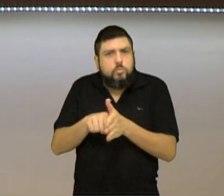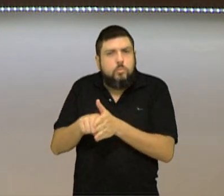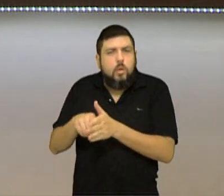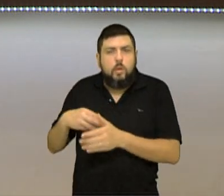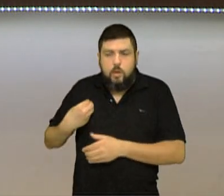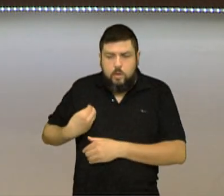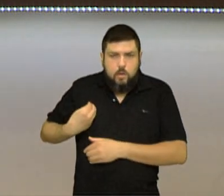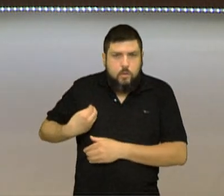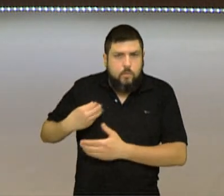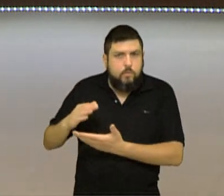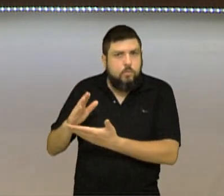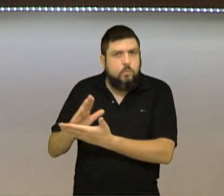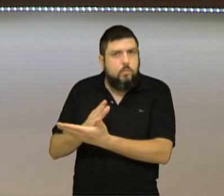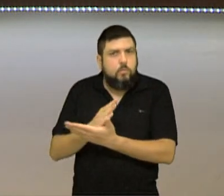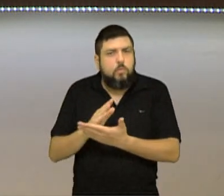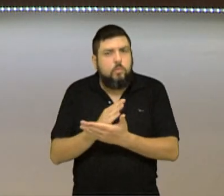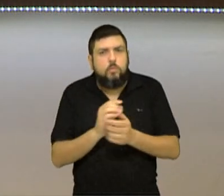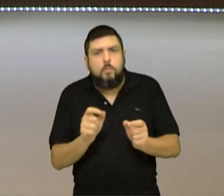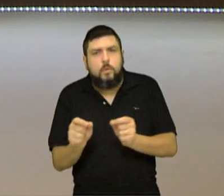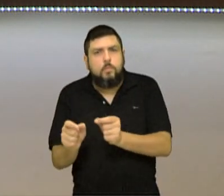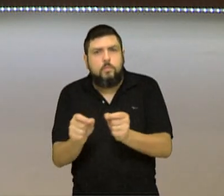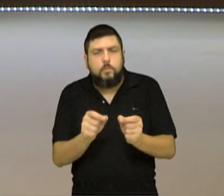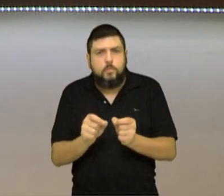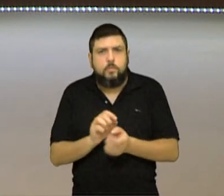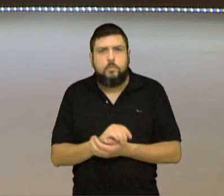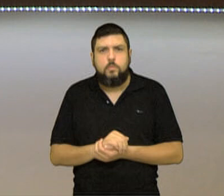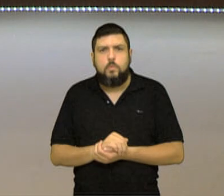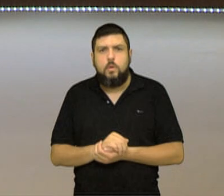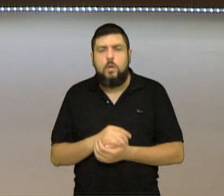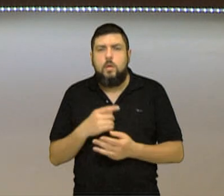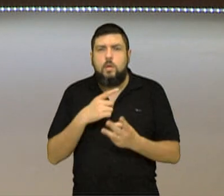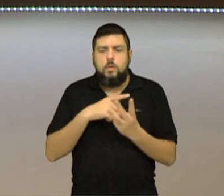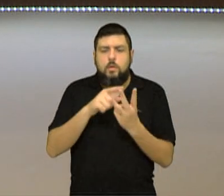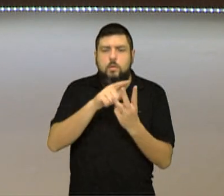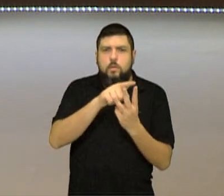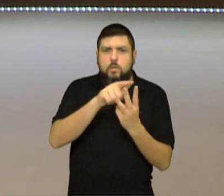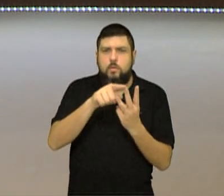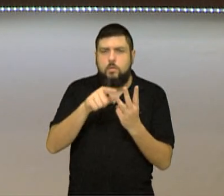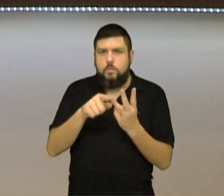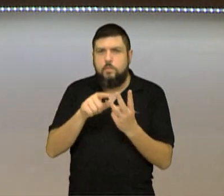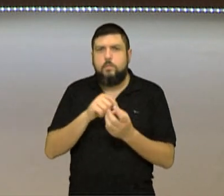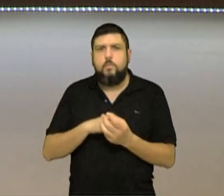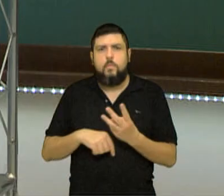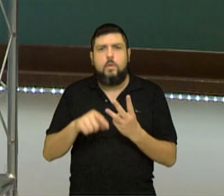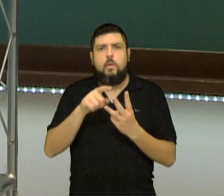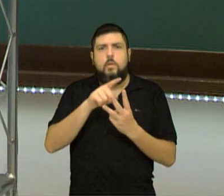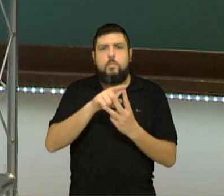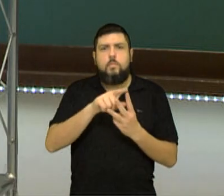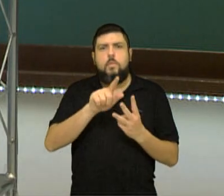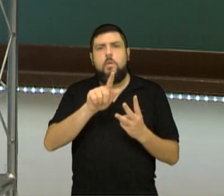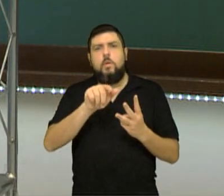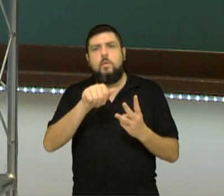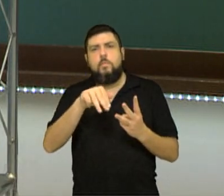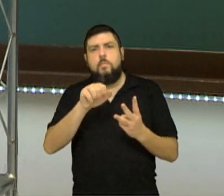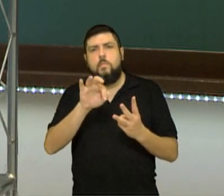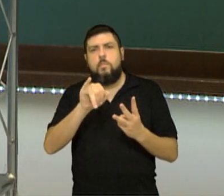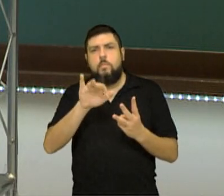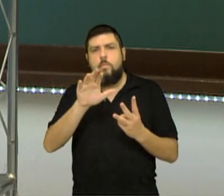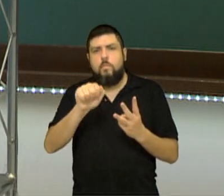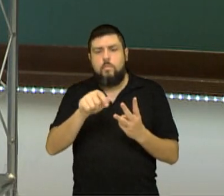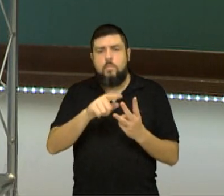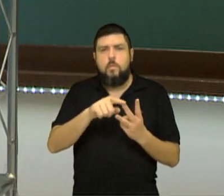organismos, ok? Então nós temos 3 tipos de meiose, a gente vai aprofundar em cada uma delas. A meiose gamética, a